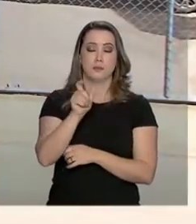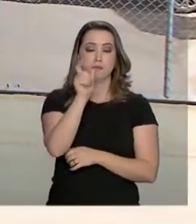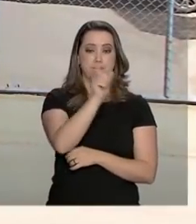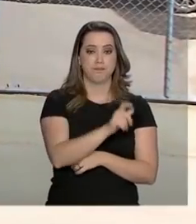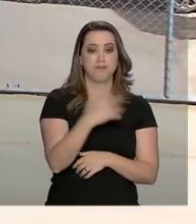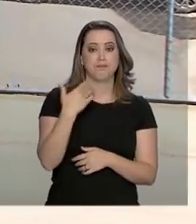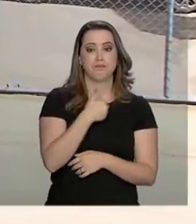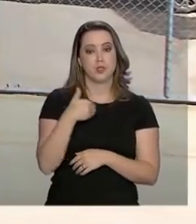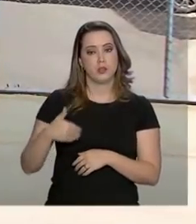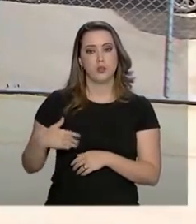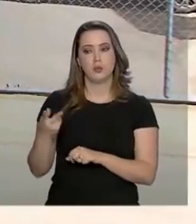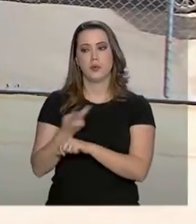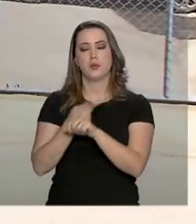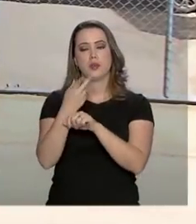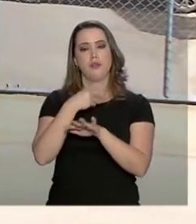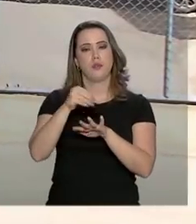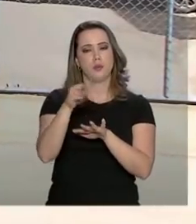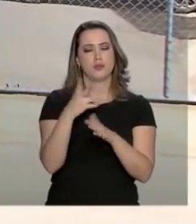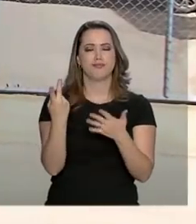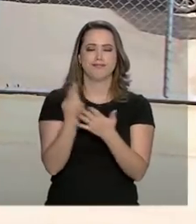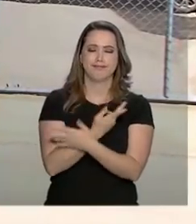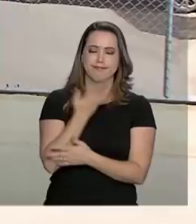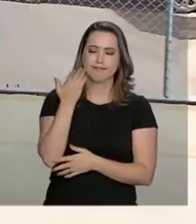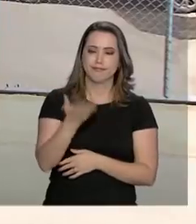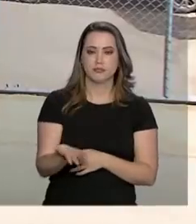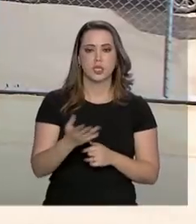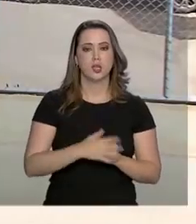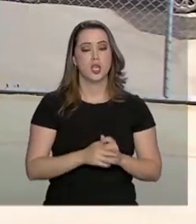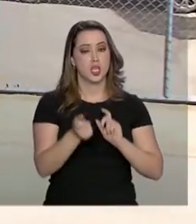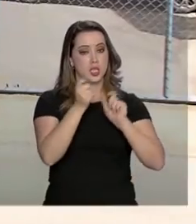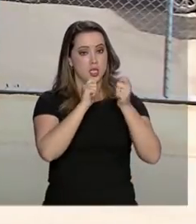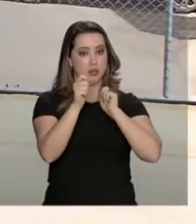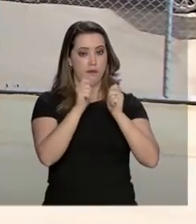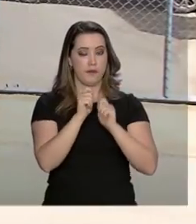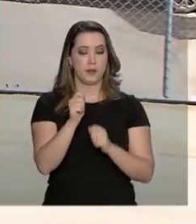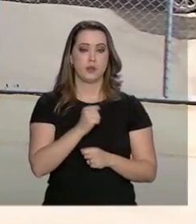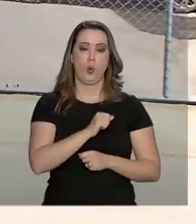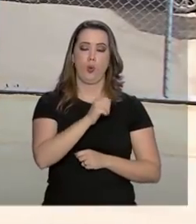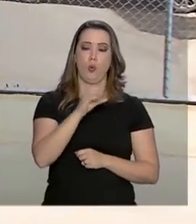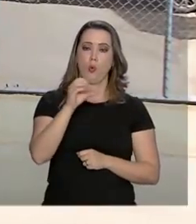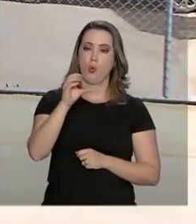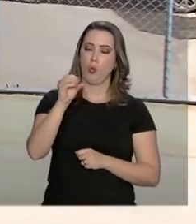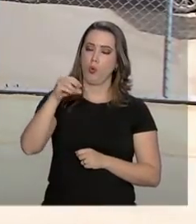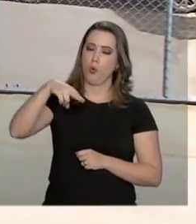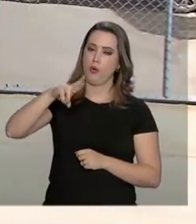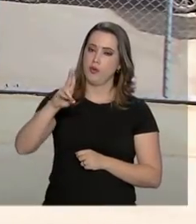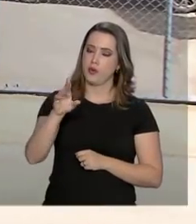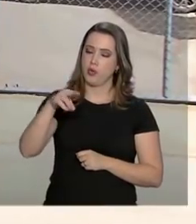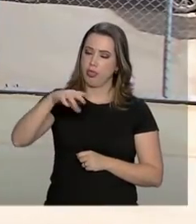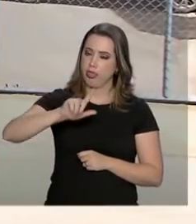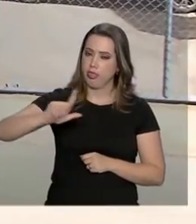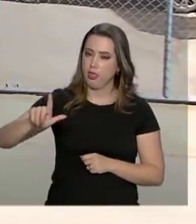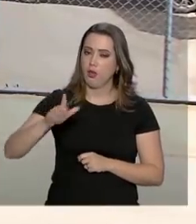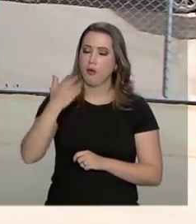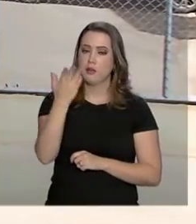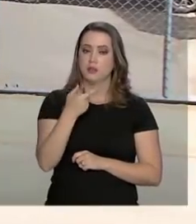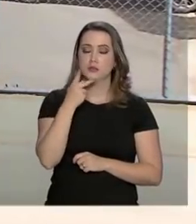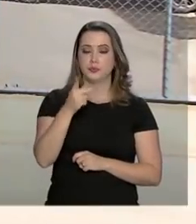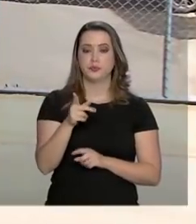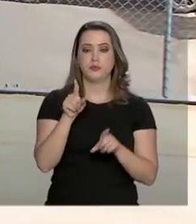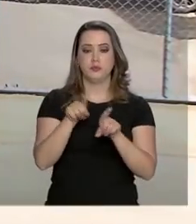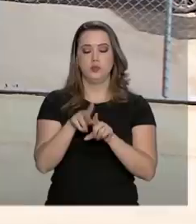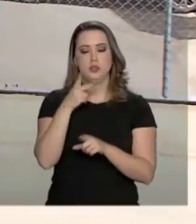buscar informações da tragédia. Em entrevista aos jornalistas, o coronel Borges, chefe do gabinete militar do governo de Minas